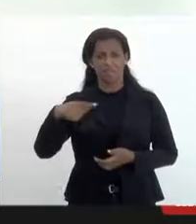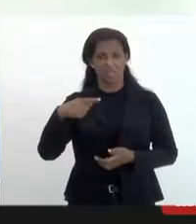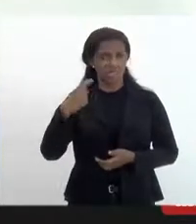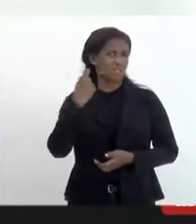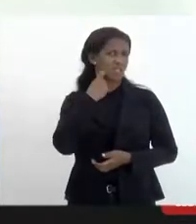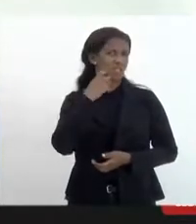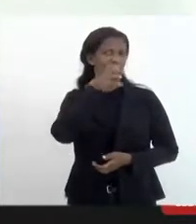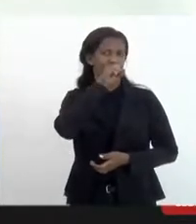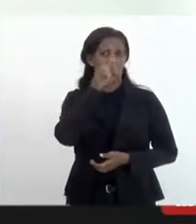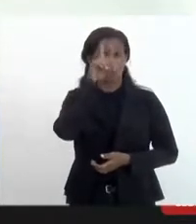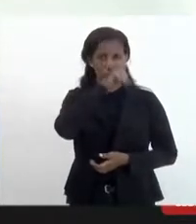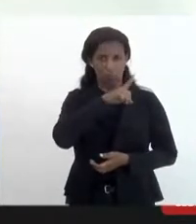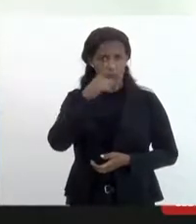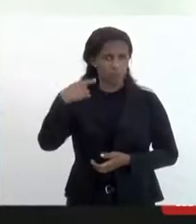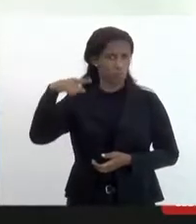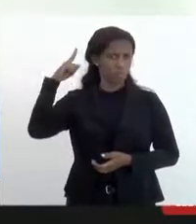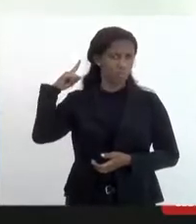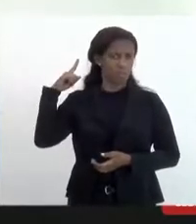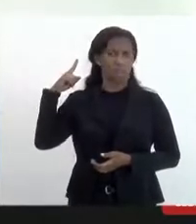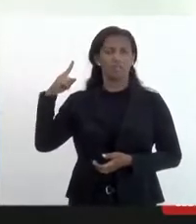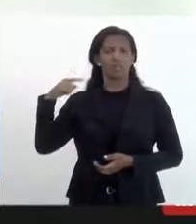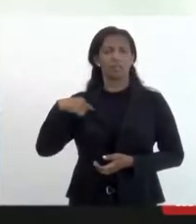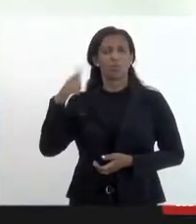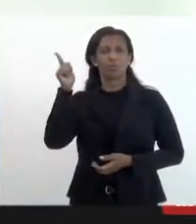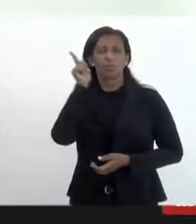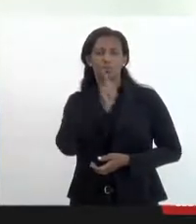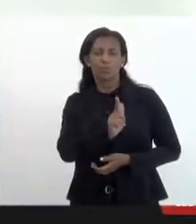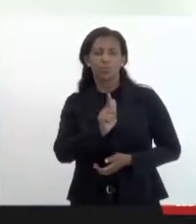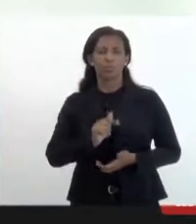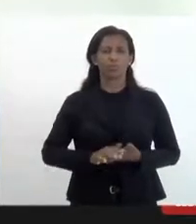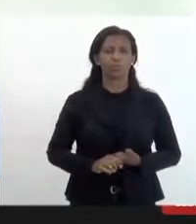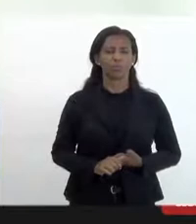semana eu recebi